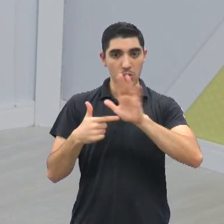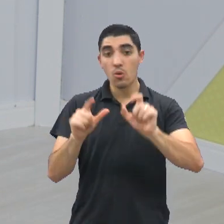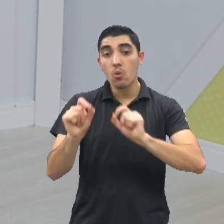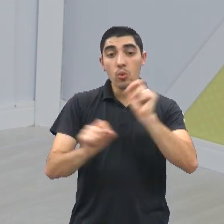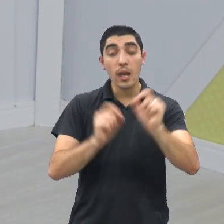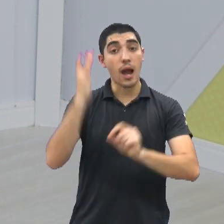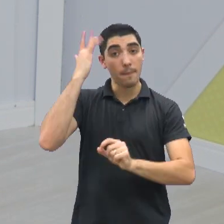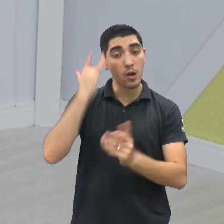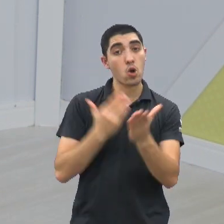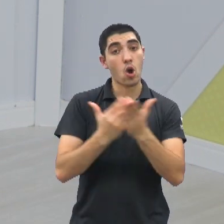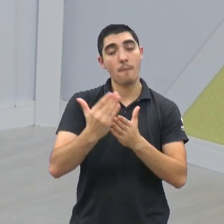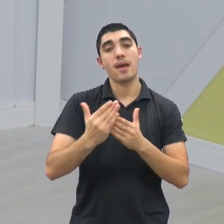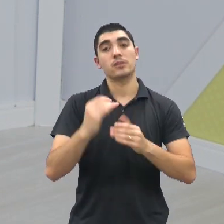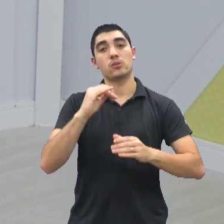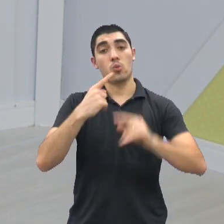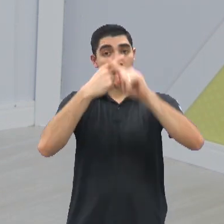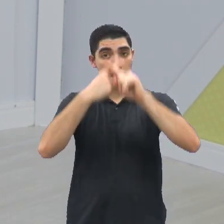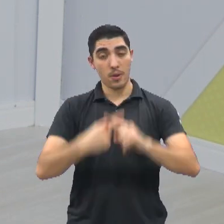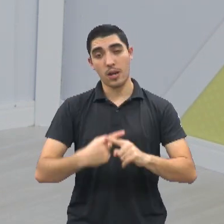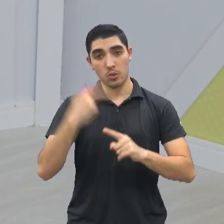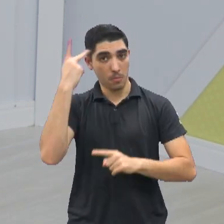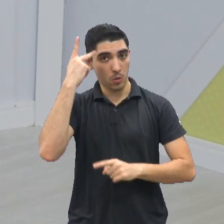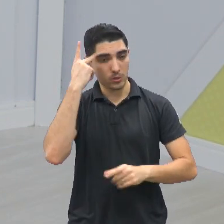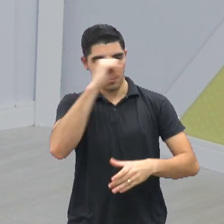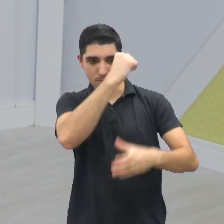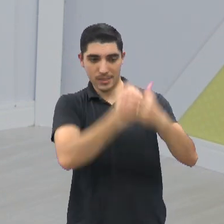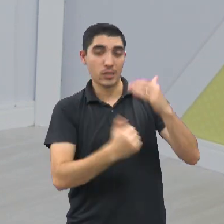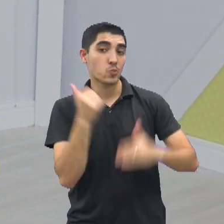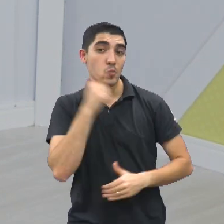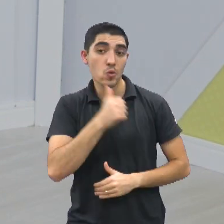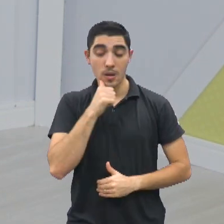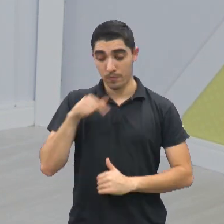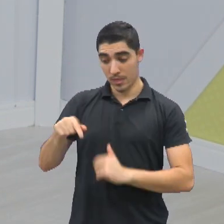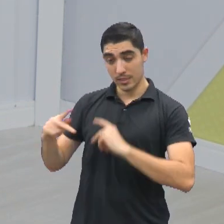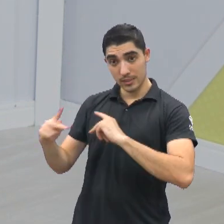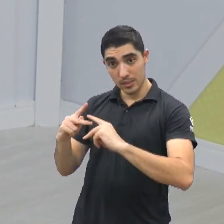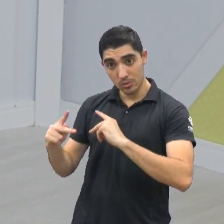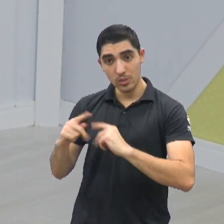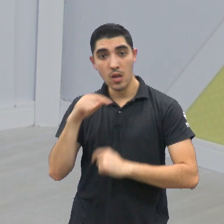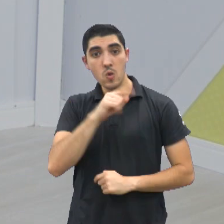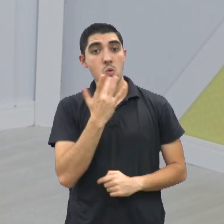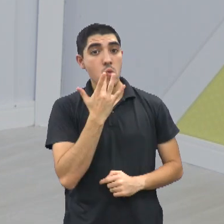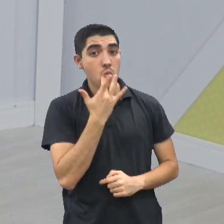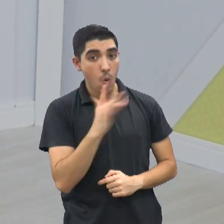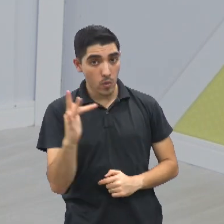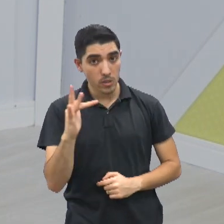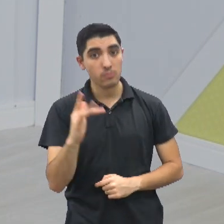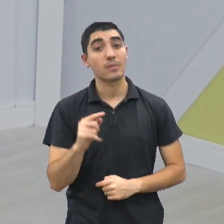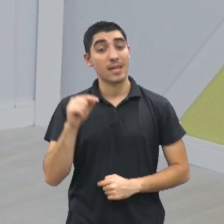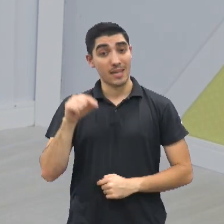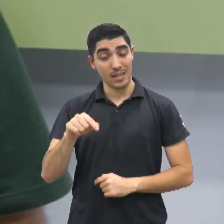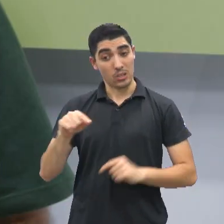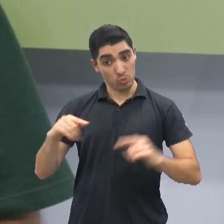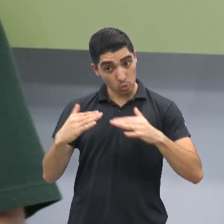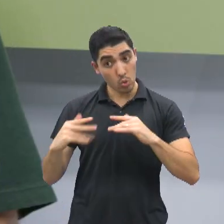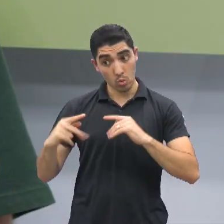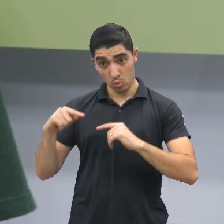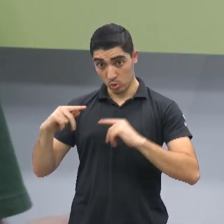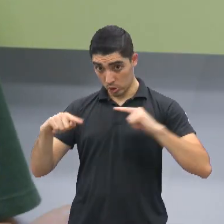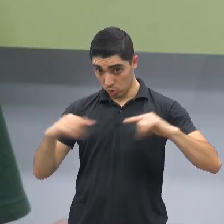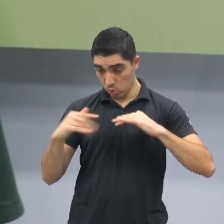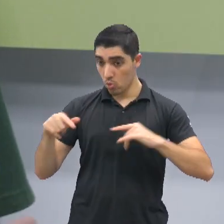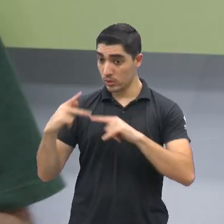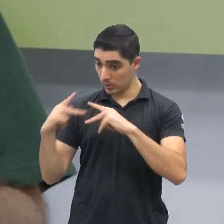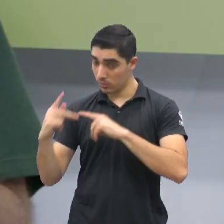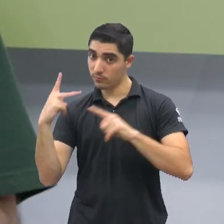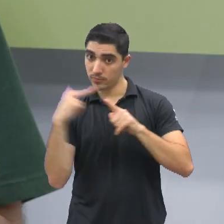Campeonato Paulista feminino de basquete o São José encara o Ourinhos pela primeira rodada jogo que o São José precisa vencer Brunão é precisa vencer para